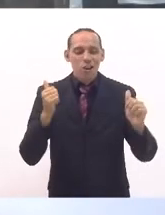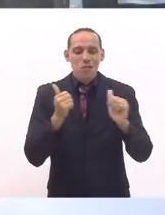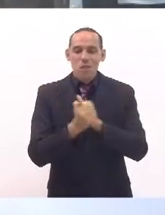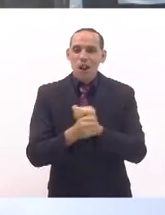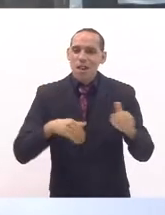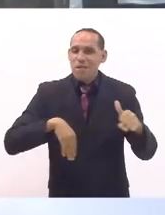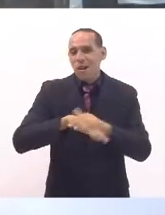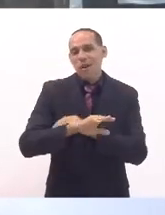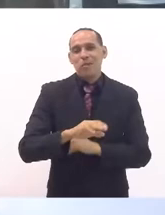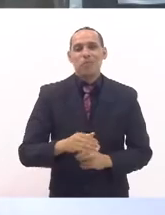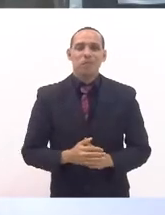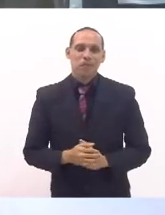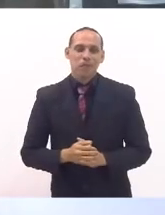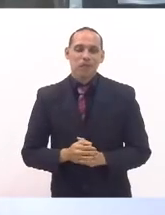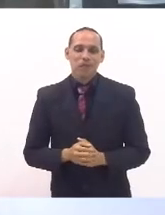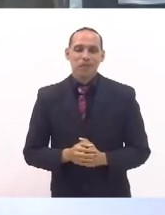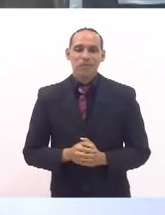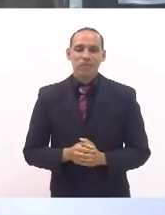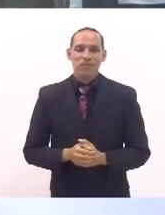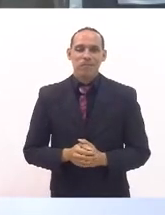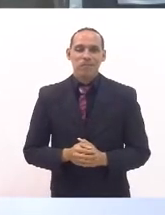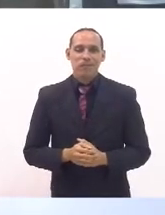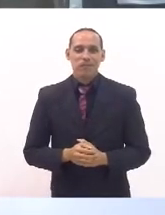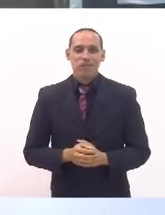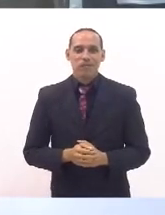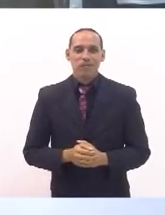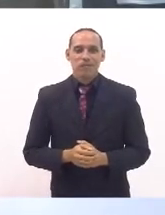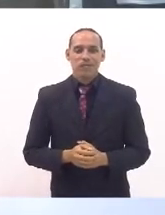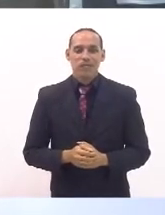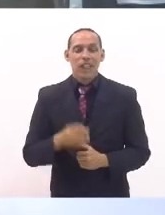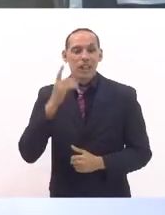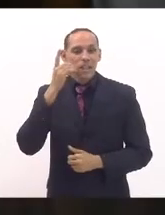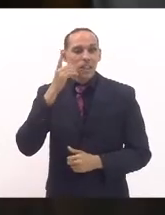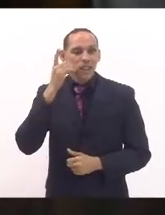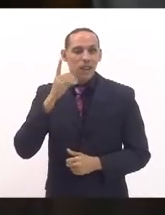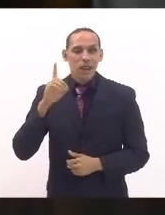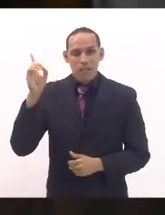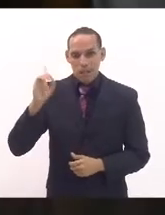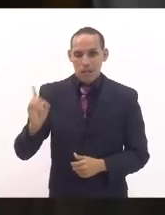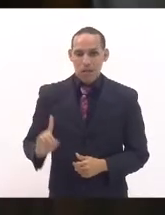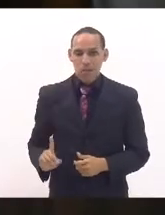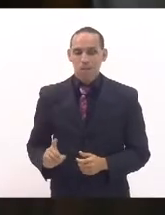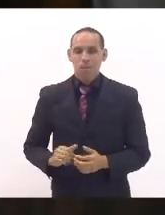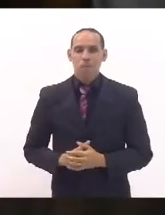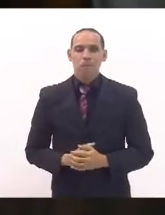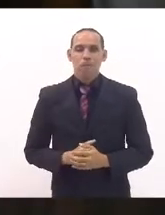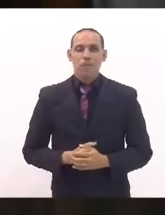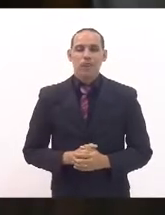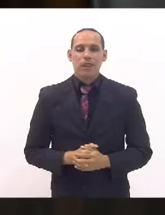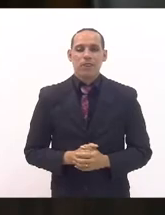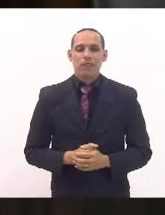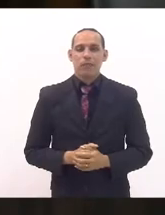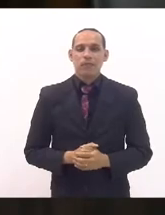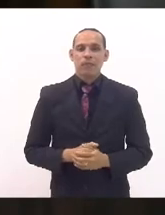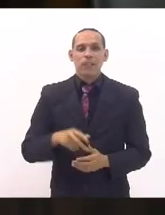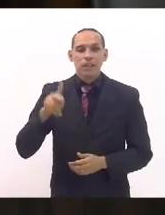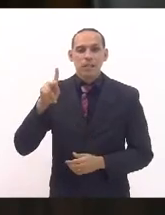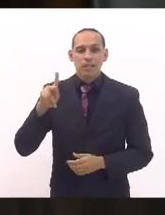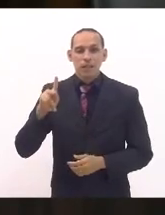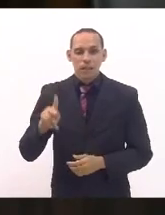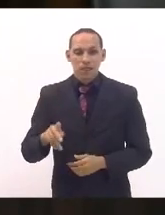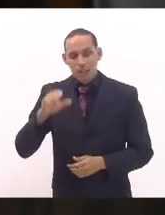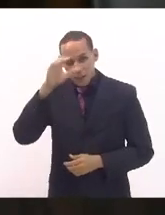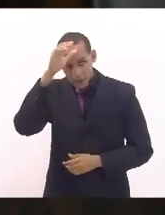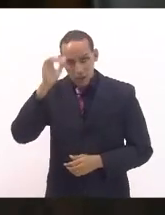futebol. Vamos abrir com a autoria? Não, espera. Deputada Dani Monteiro. Presidenta, deputada Tia